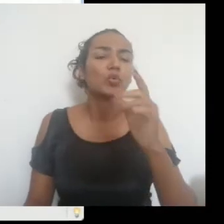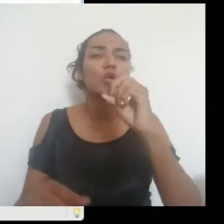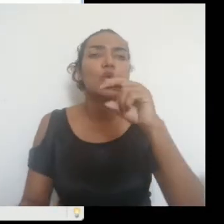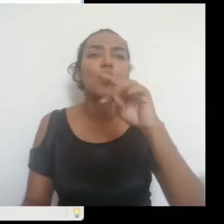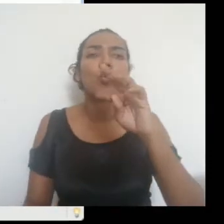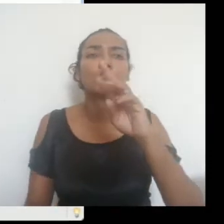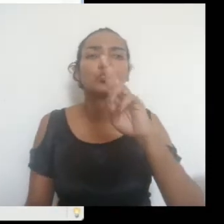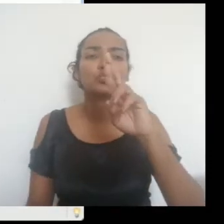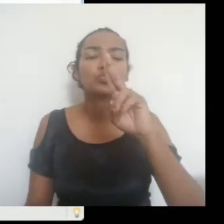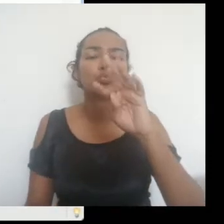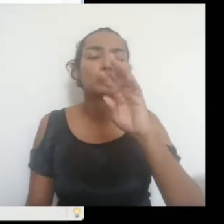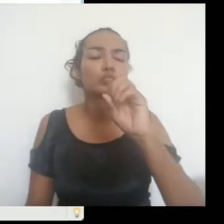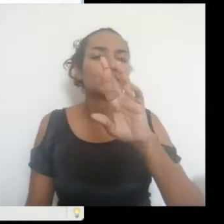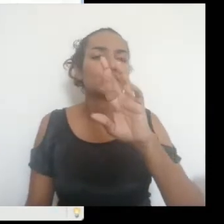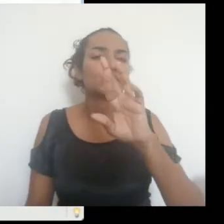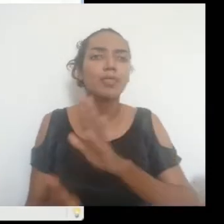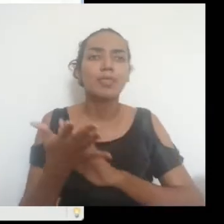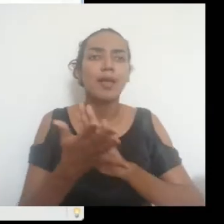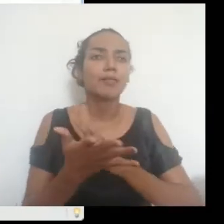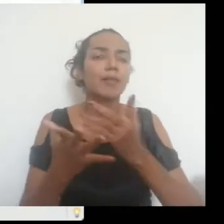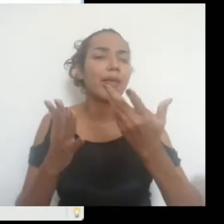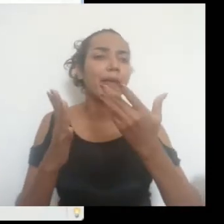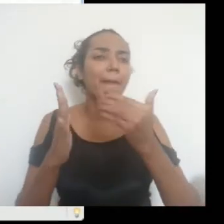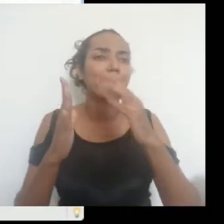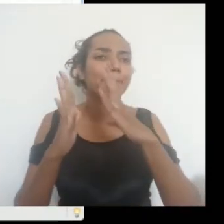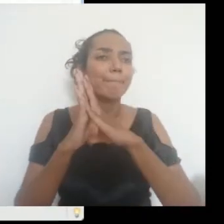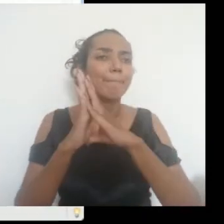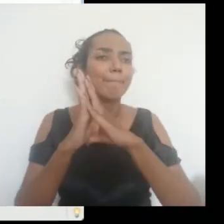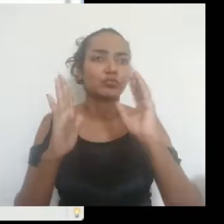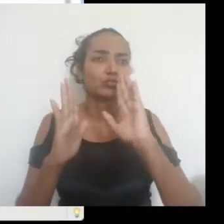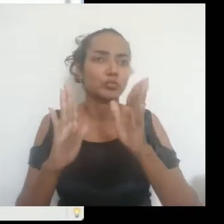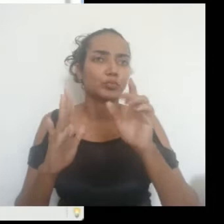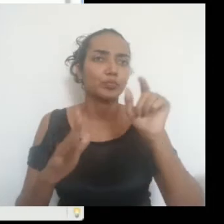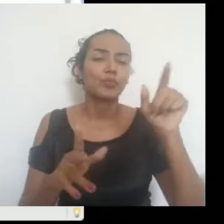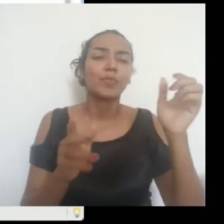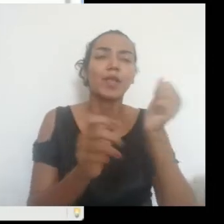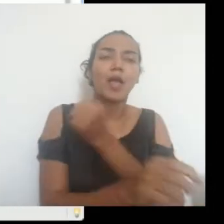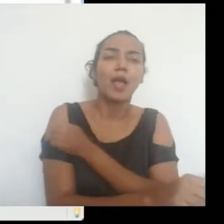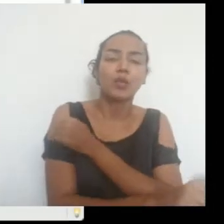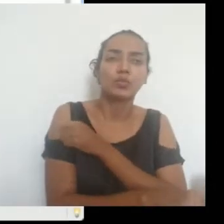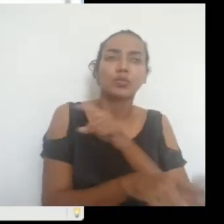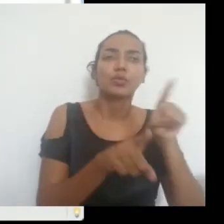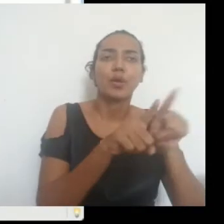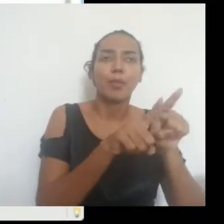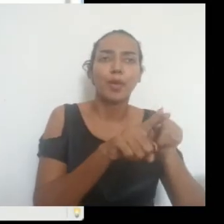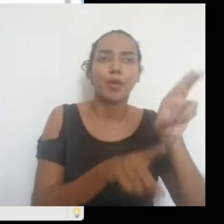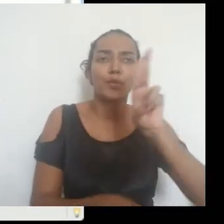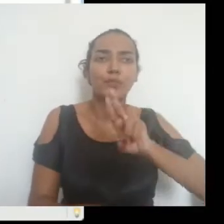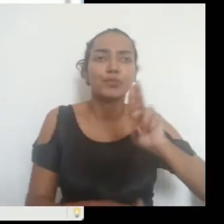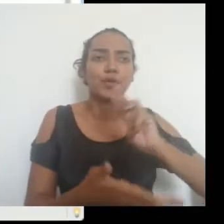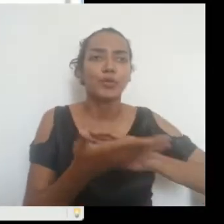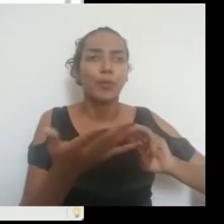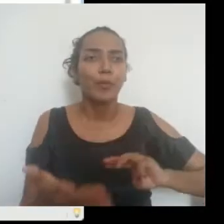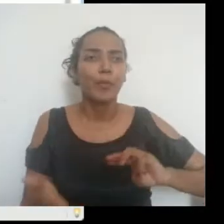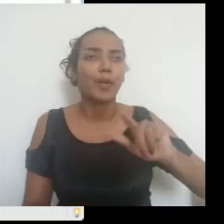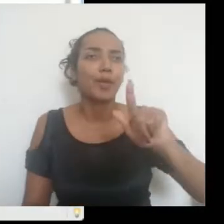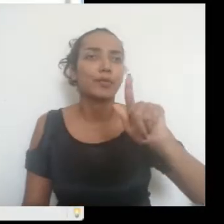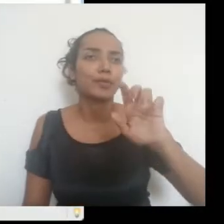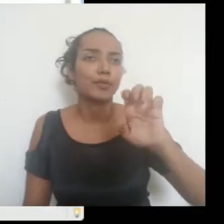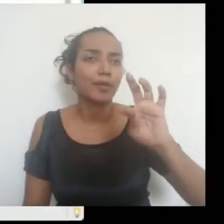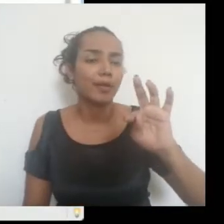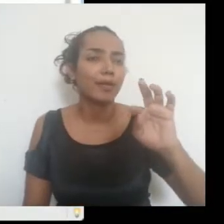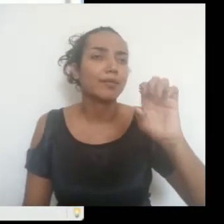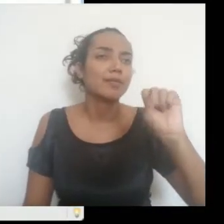padrão. A mesma coisa a classe aluno com os métodos getSet, getCPF,